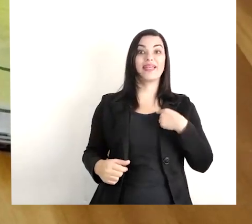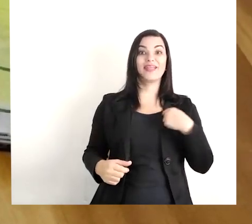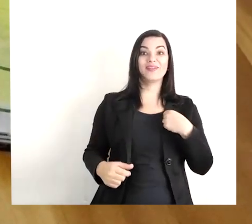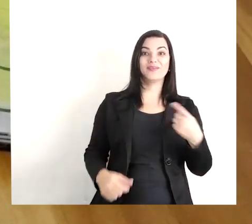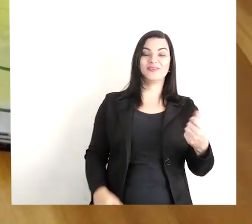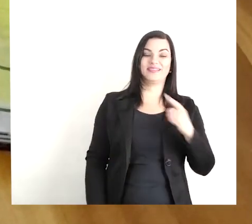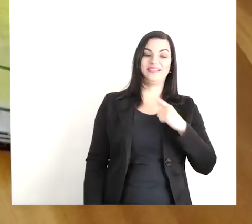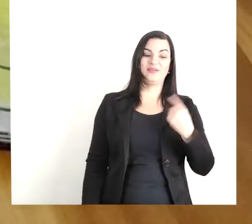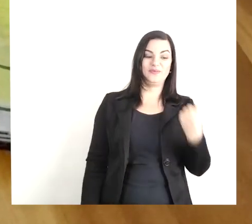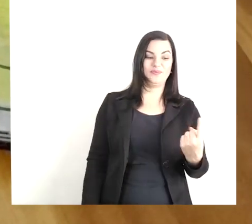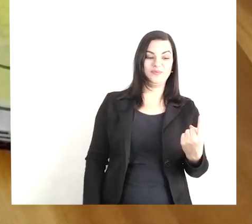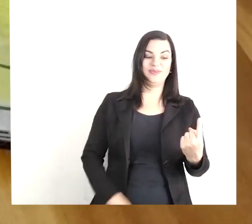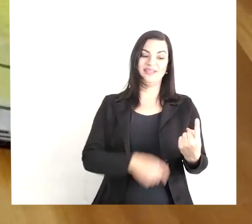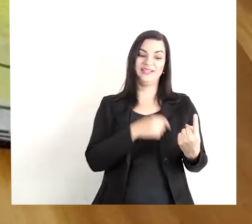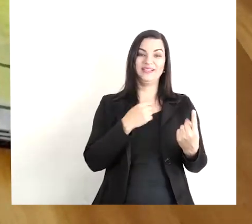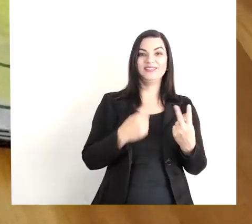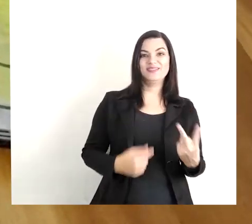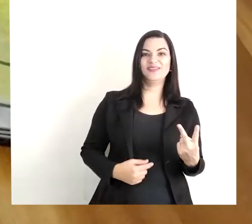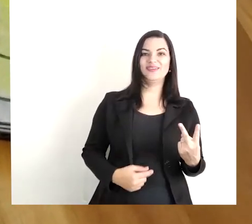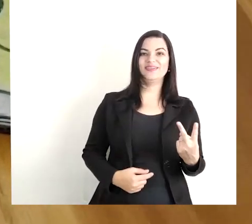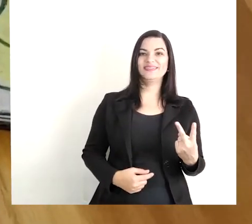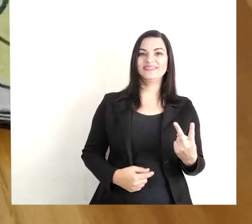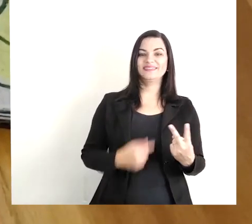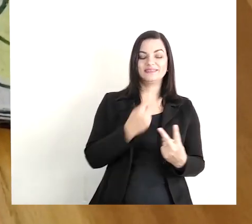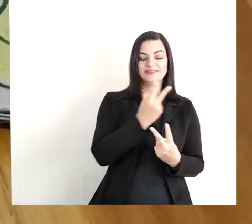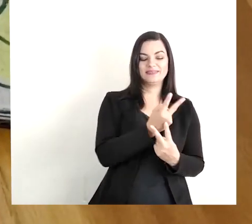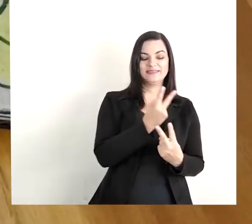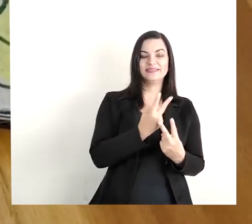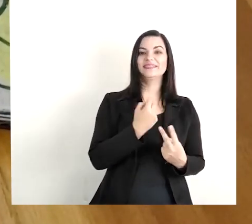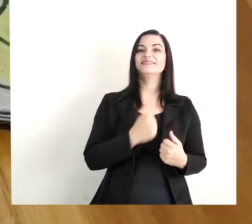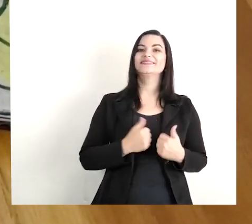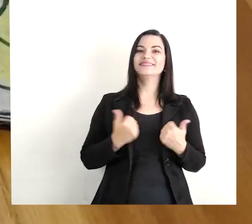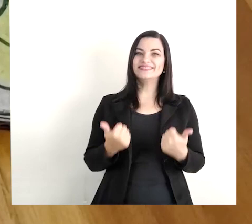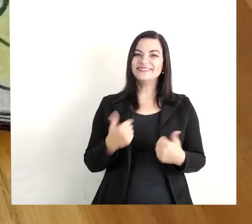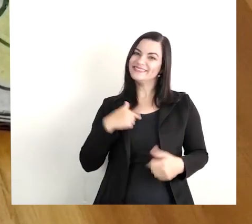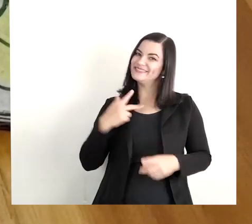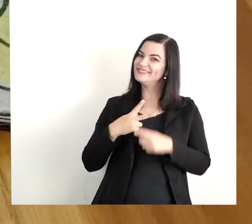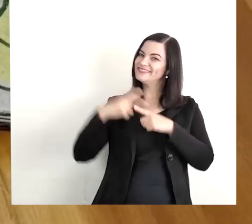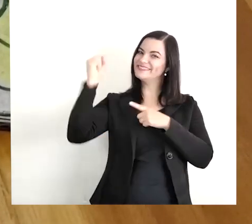E eu tenho um, dois pares.